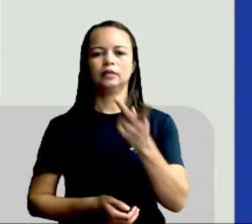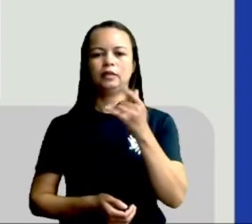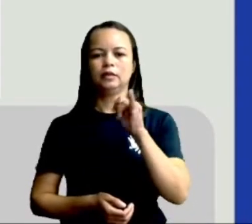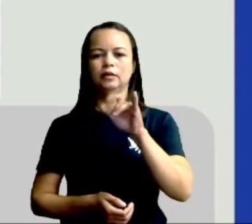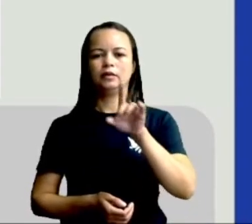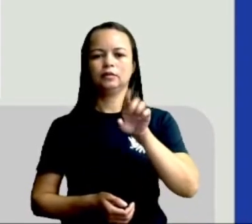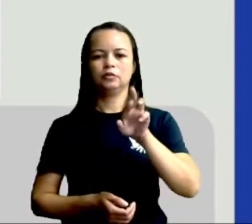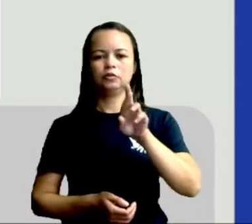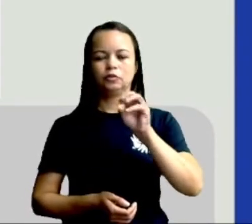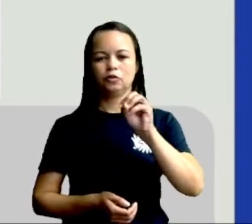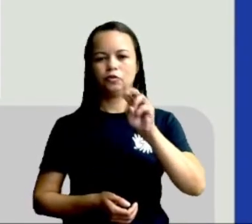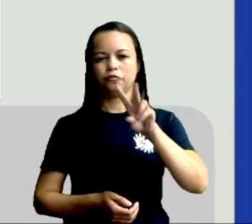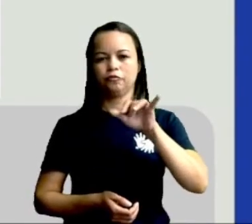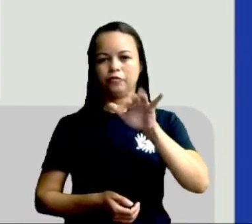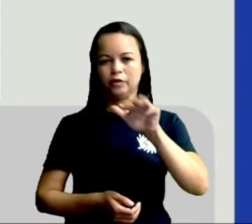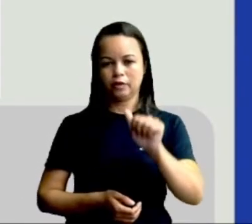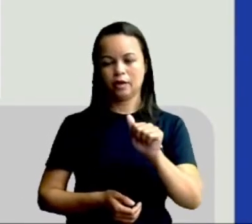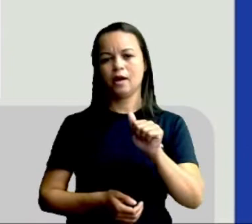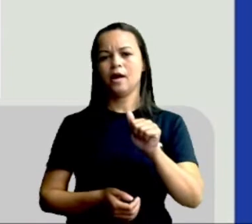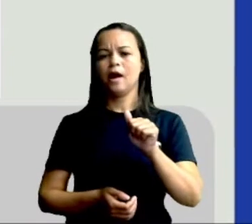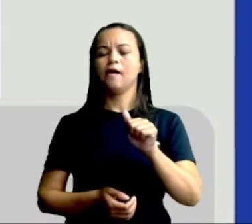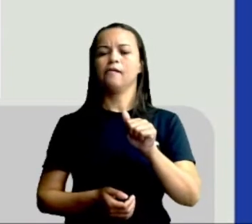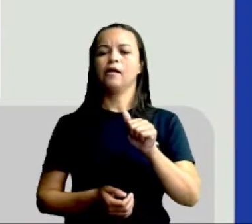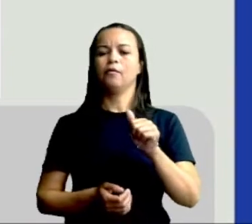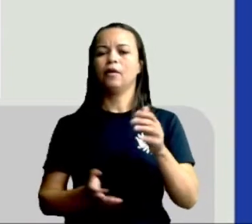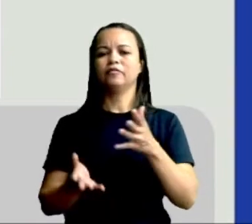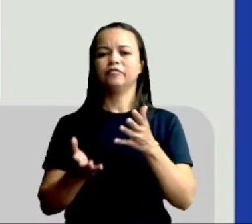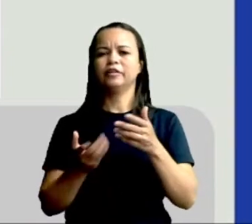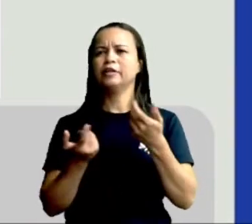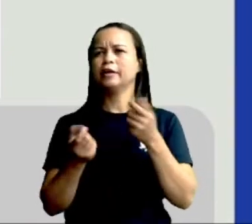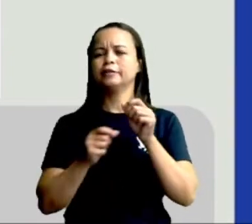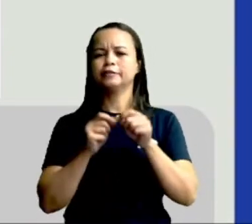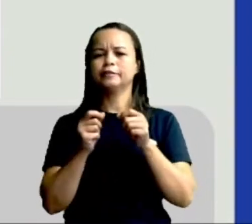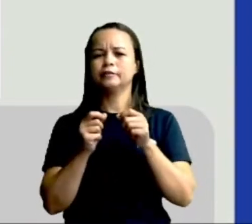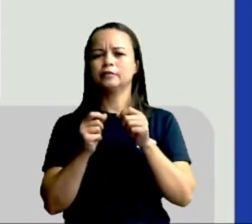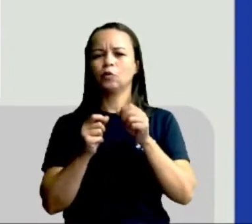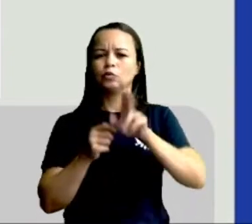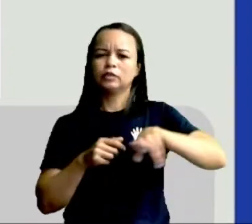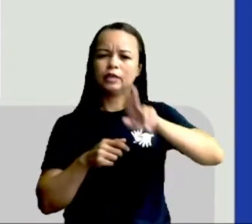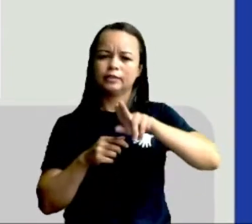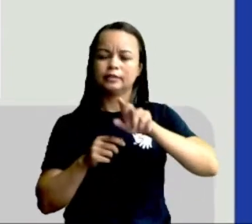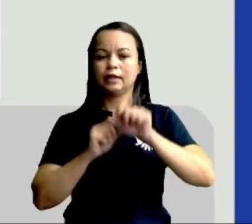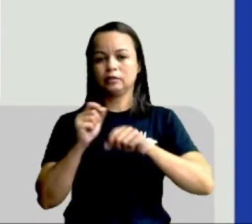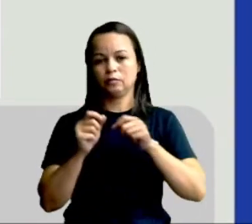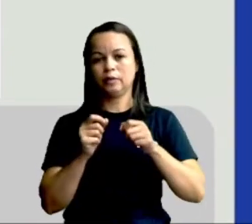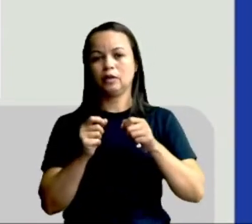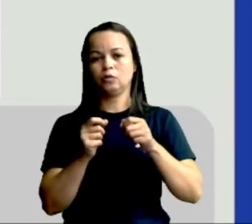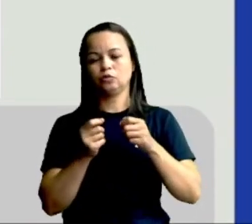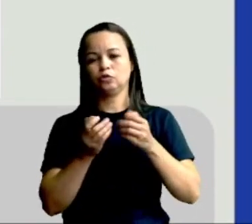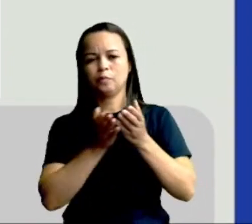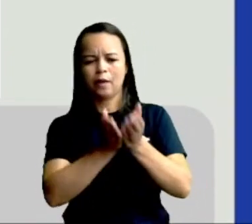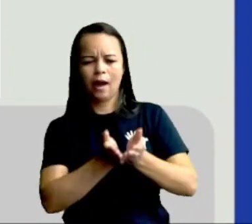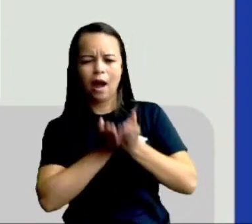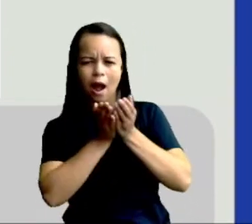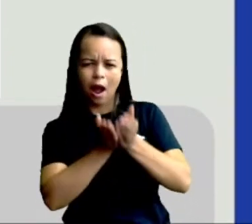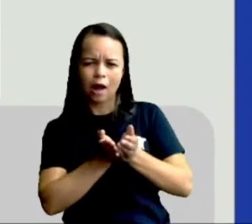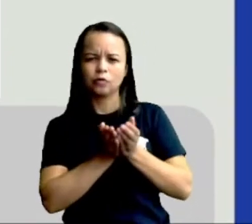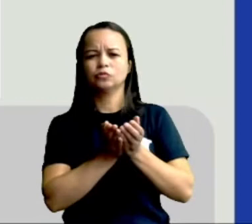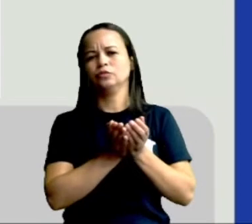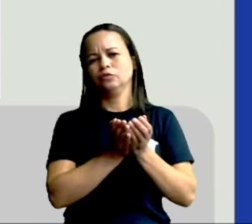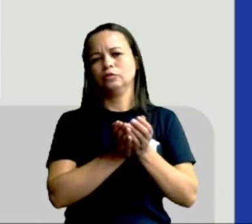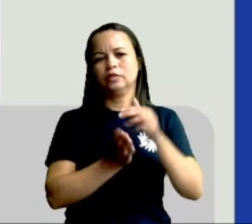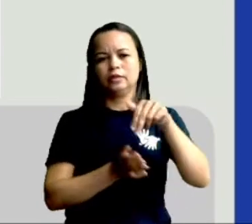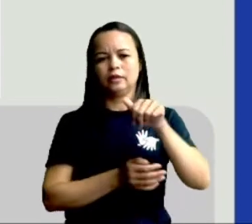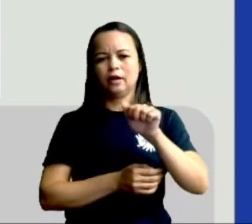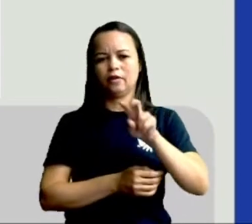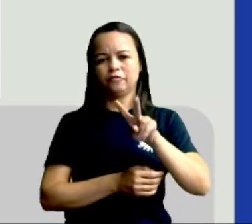Hidrovias. Hidrovia é uma via navegável, certo? Utilizada por meio de transportes aquáticos, barcos, navios